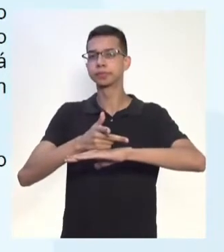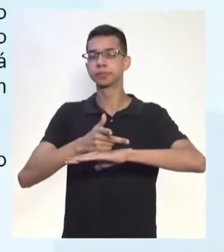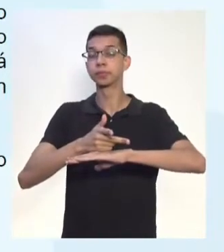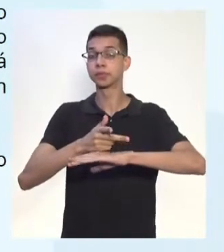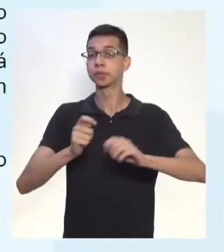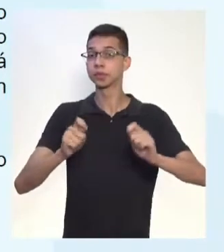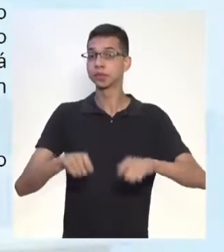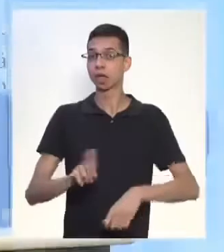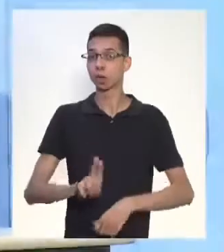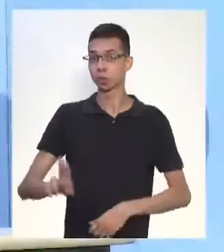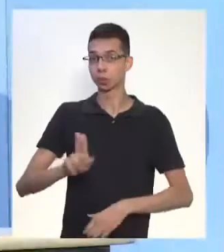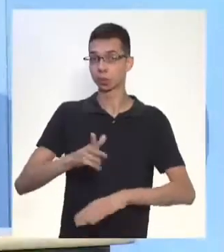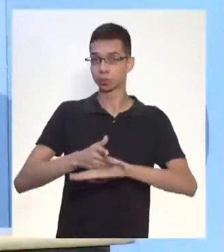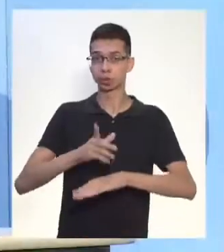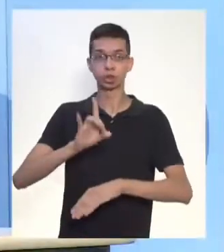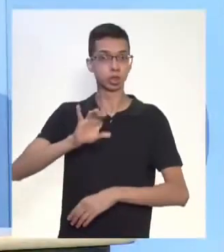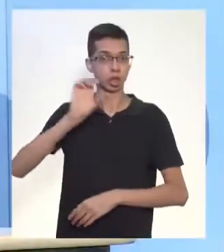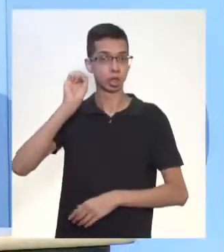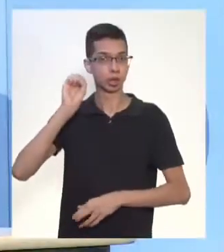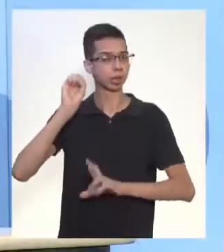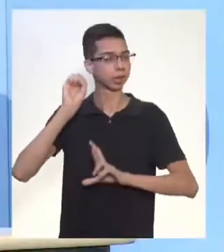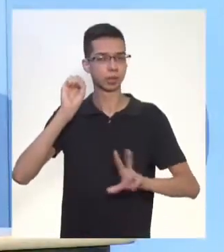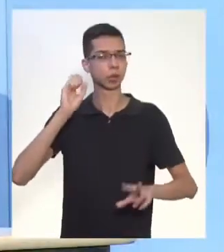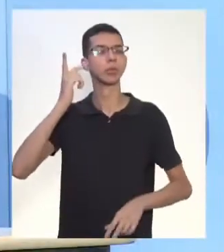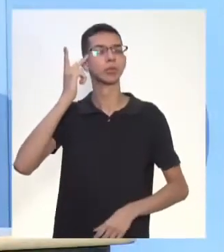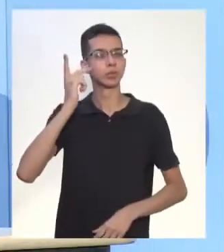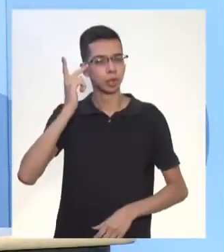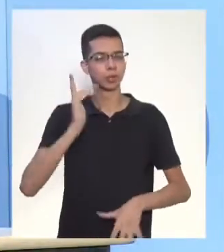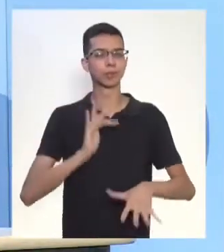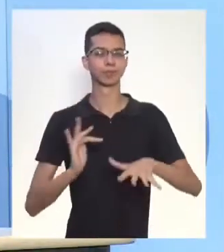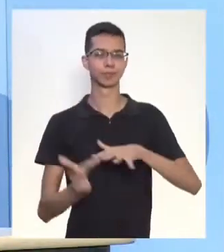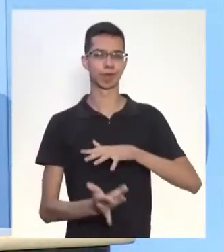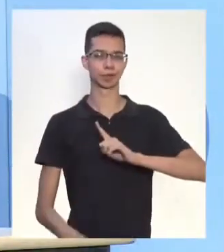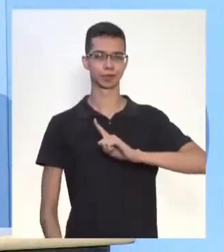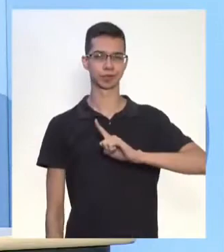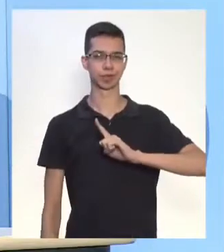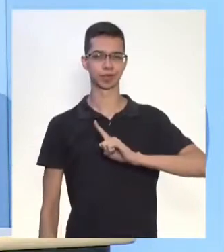não só o áudio, muito comum nas redes sociais.